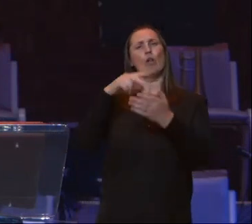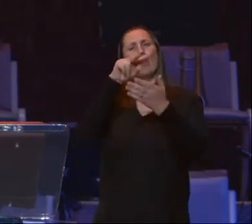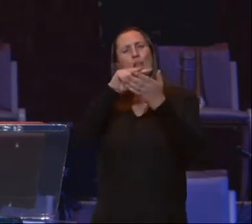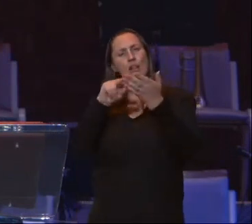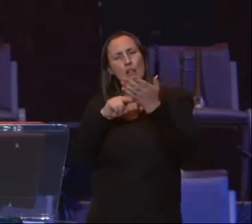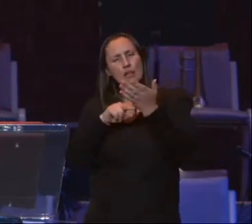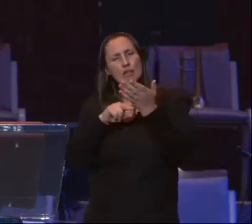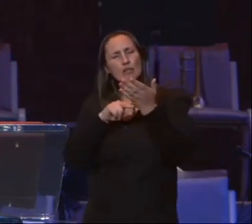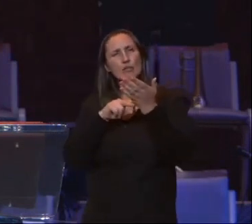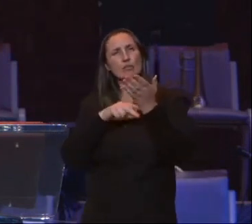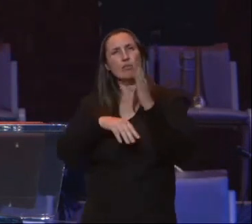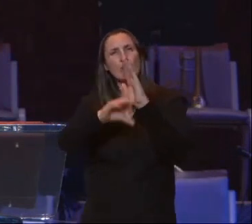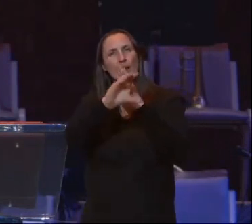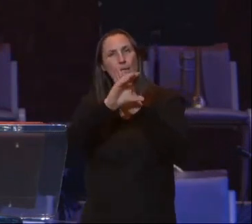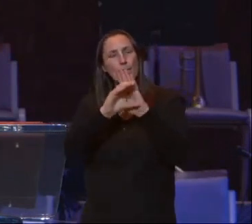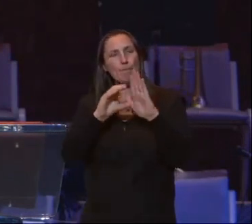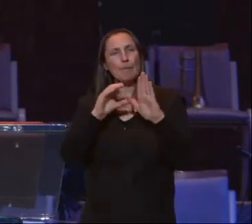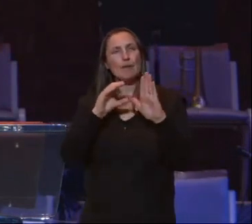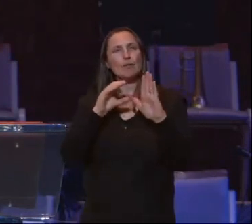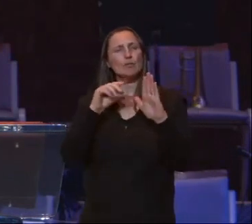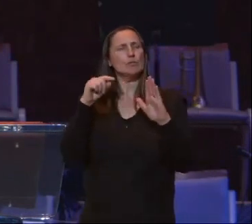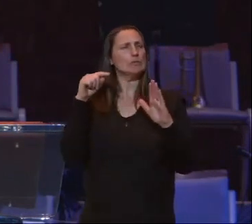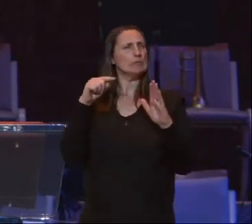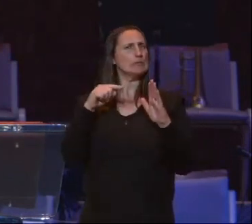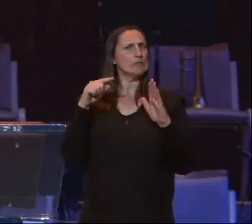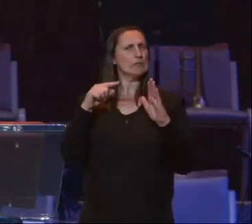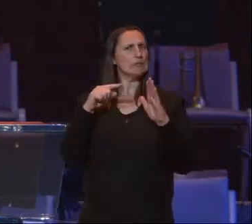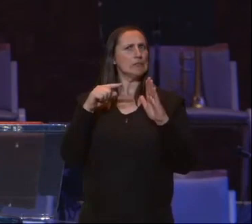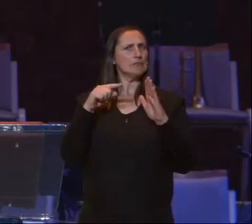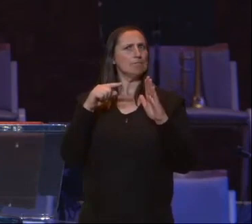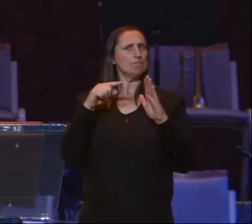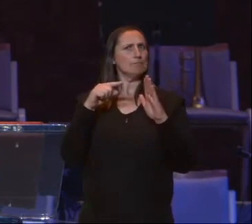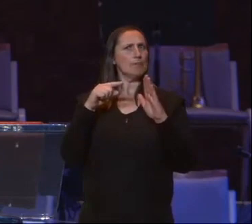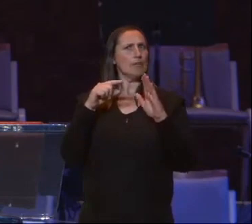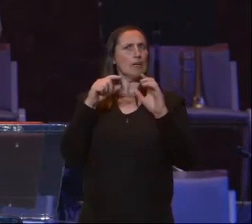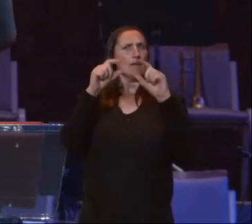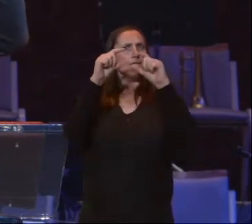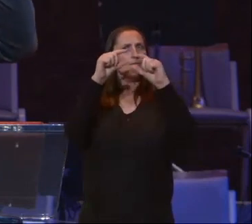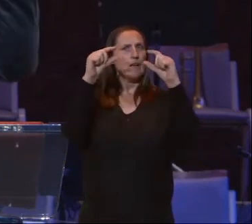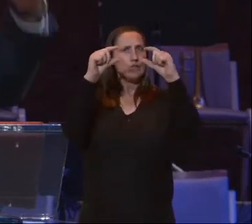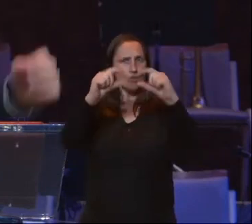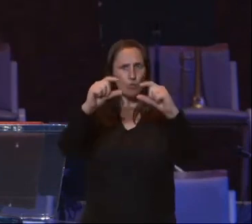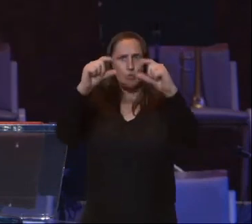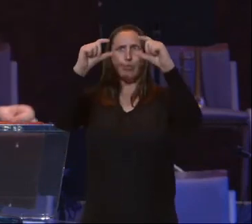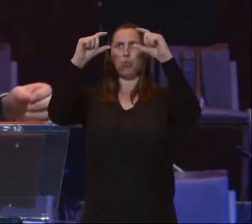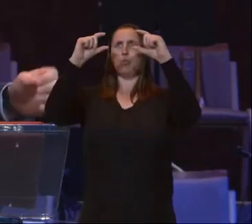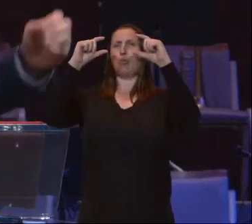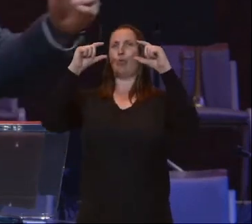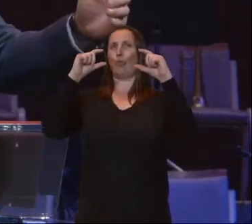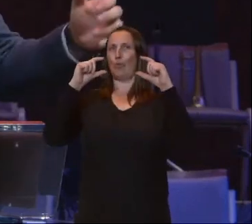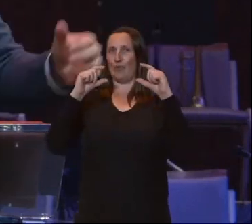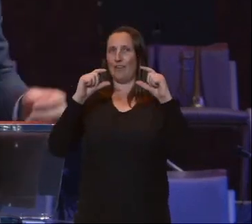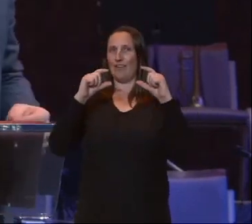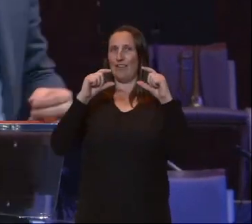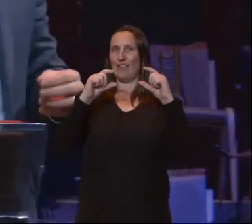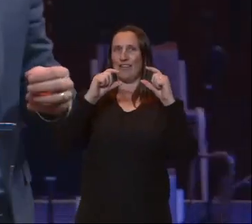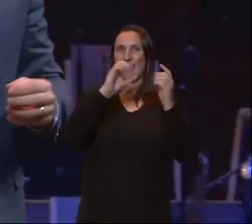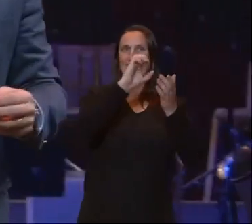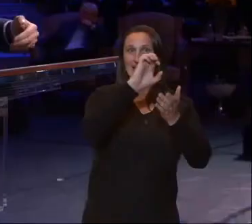todo, o capítulo todo na Bíblia, uma expressão me saltou aos olhos. A Bíblia vai dizer que